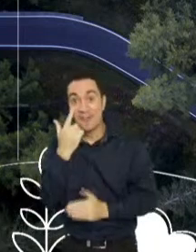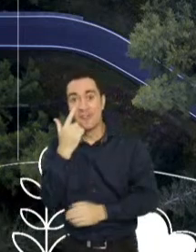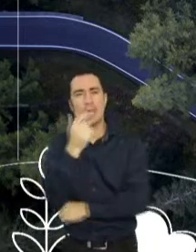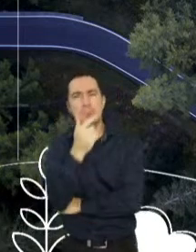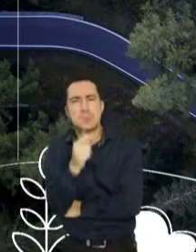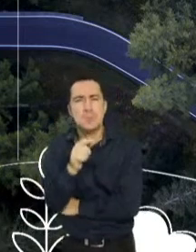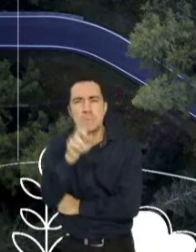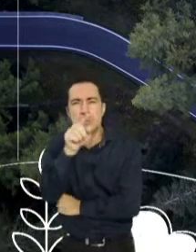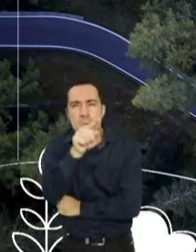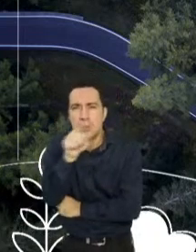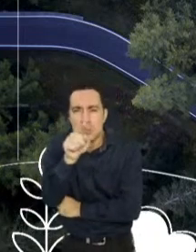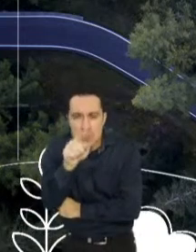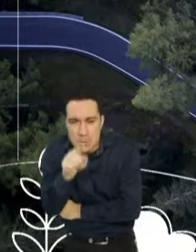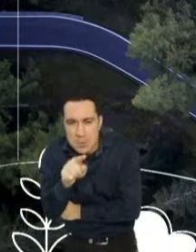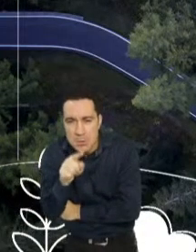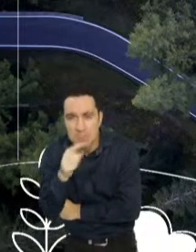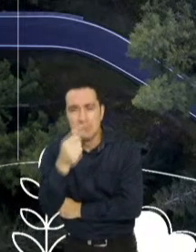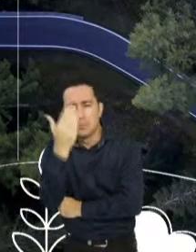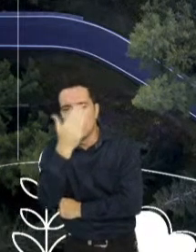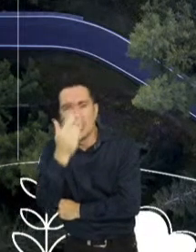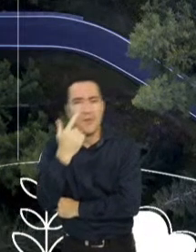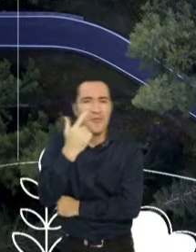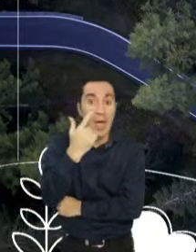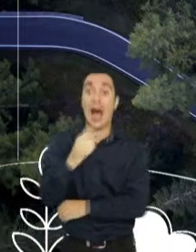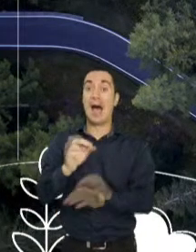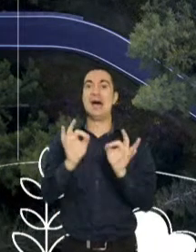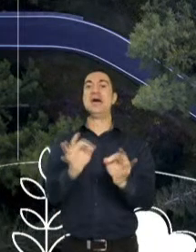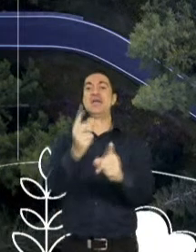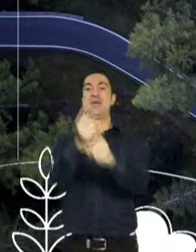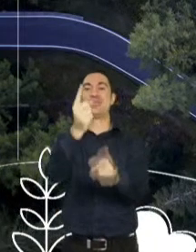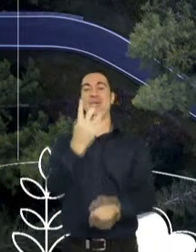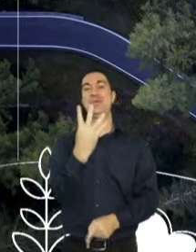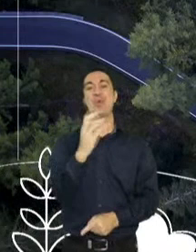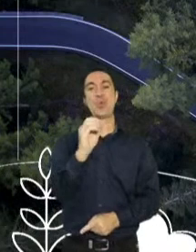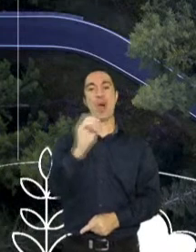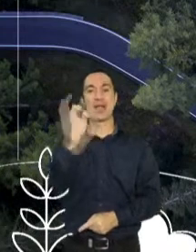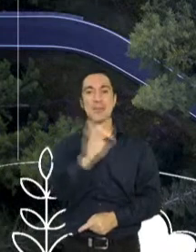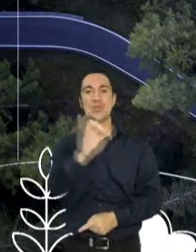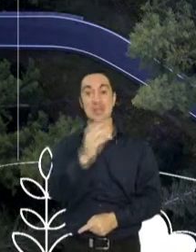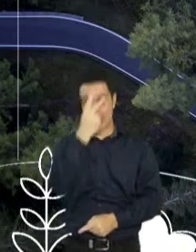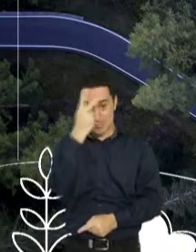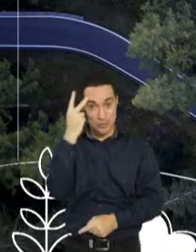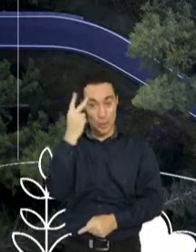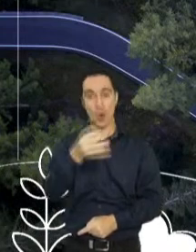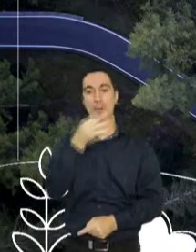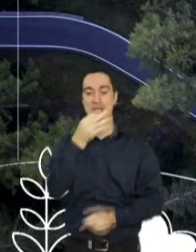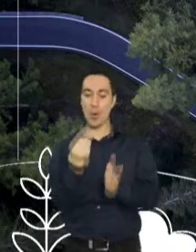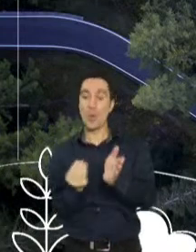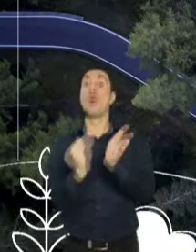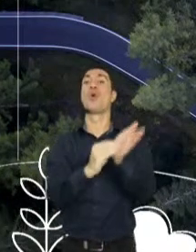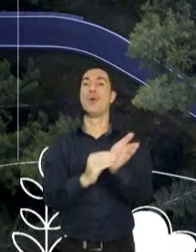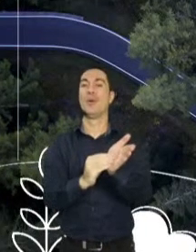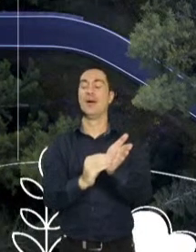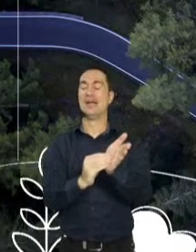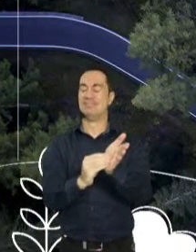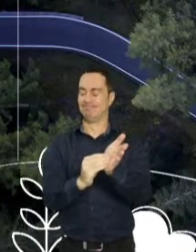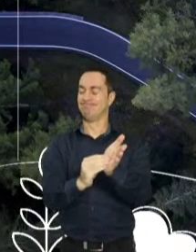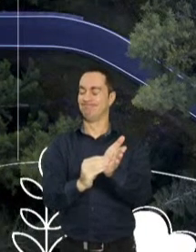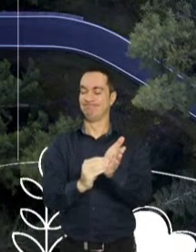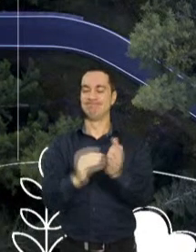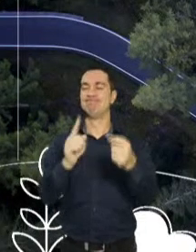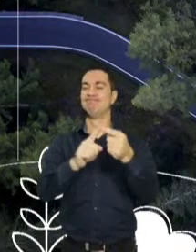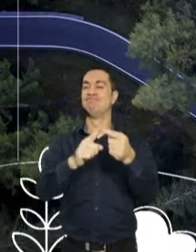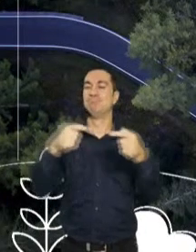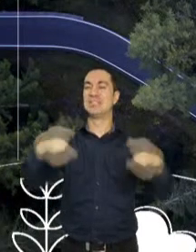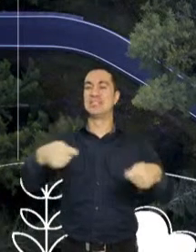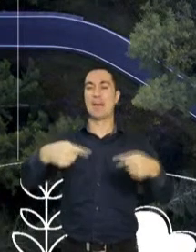eu não estou conseguindo ler direito. Mas 40% do público entende que a implantação de